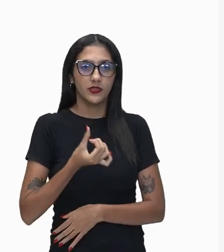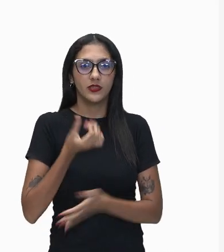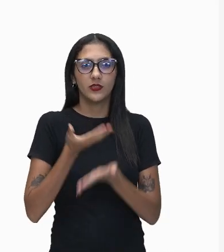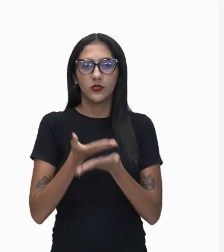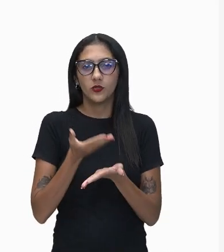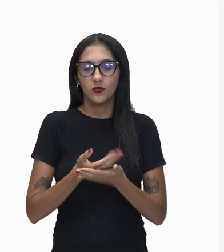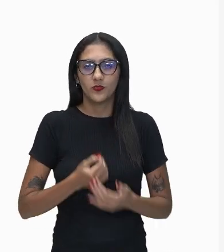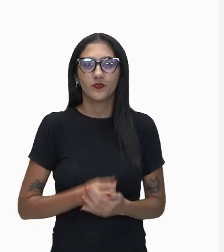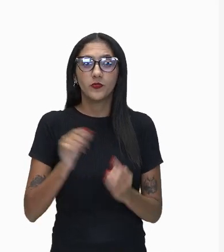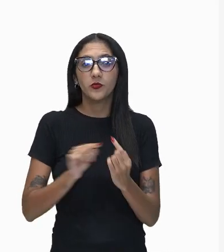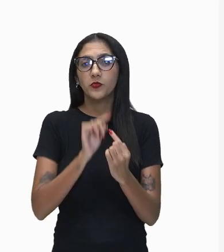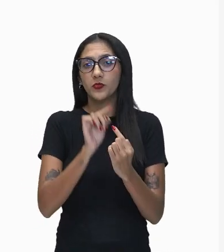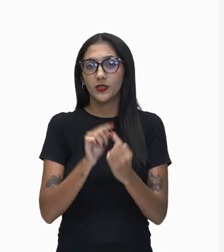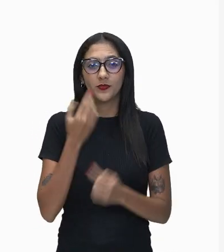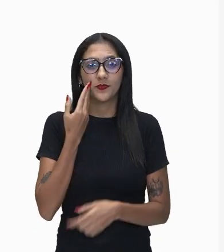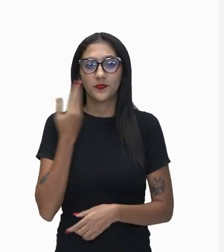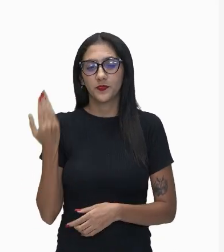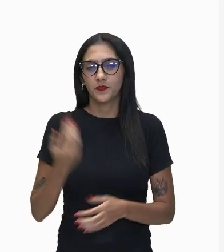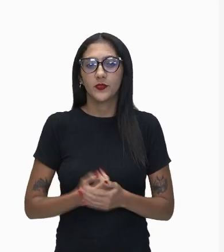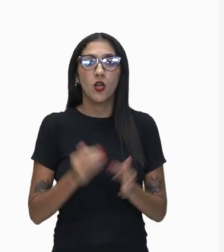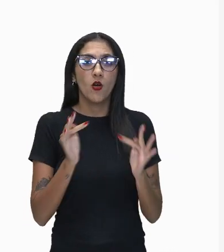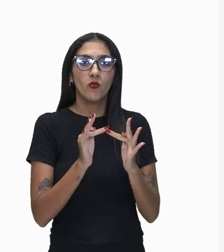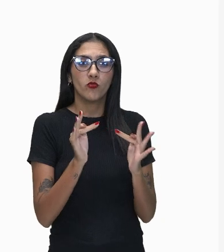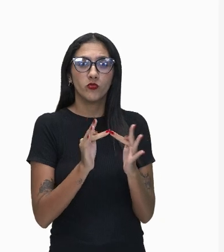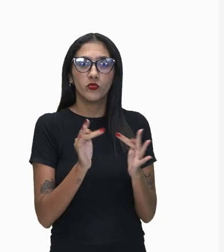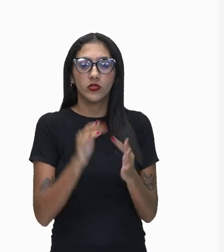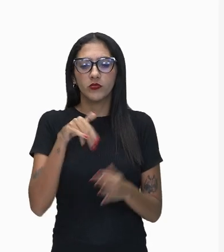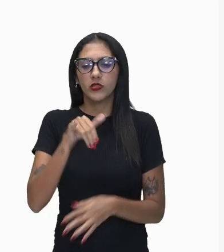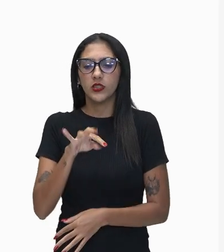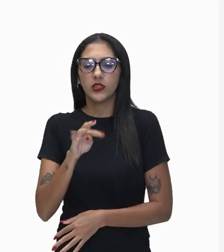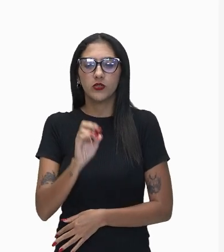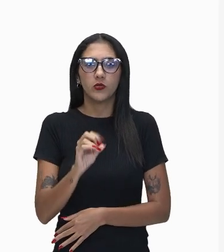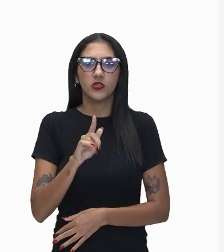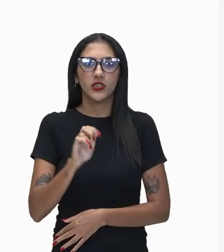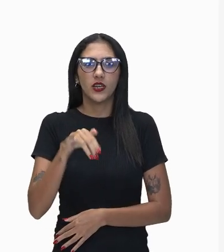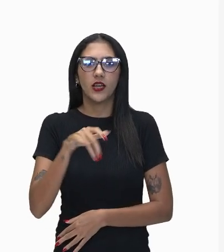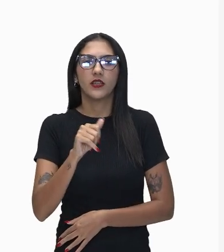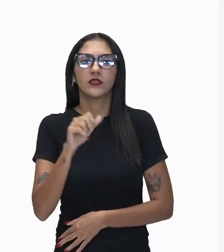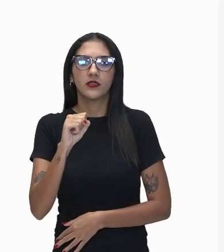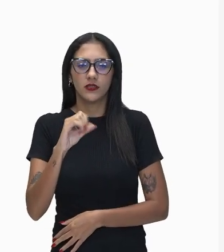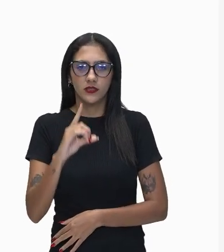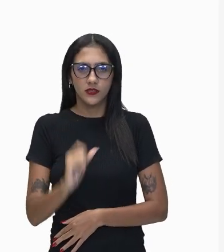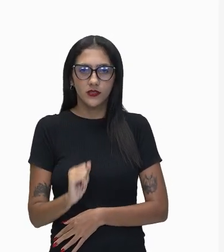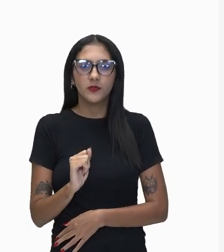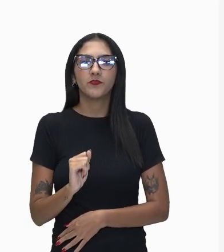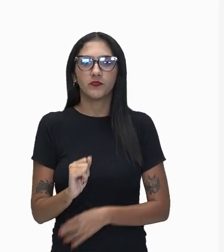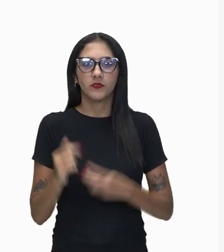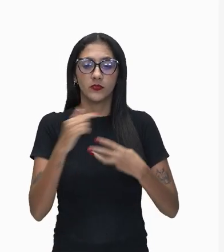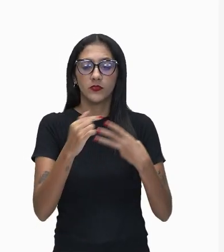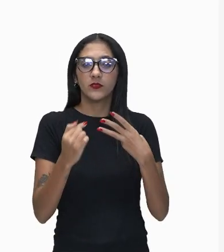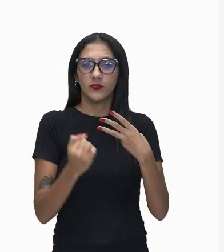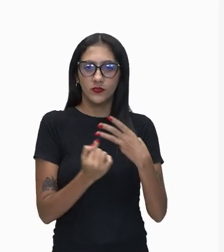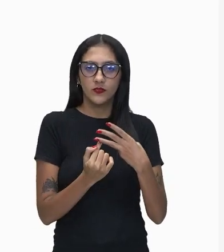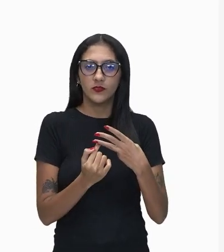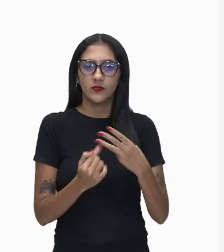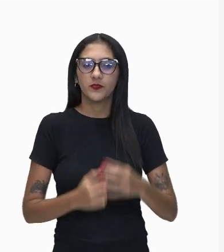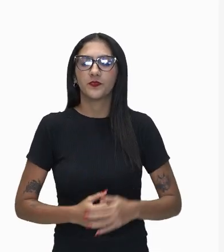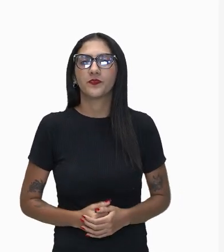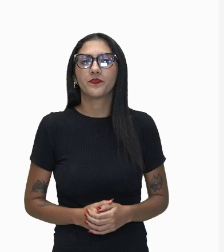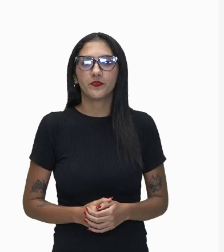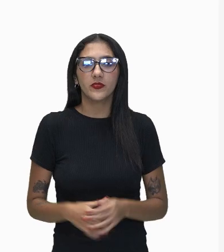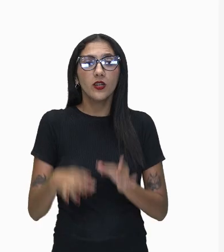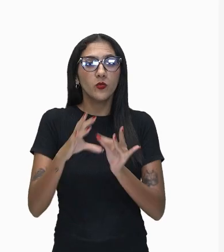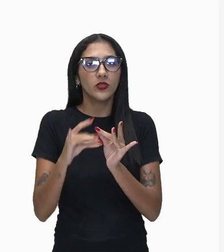16, objeto de conhecimento, funções nitrogenadas, aminas, amidas e nitrocompostos.